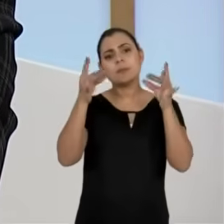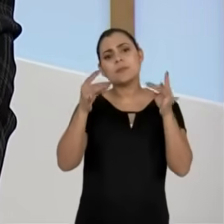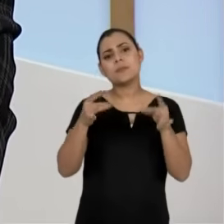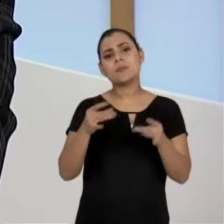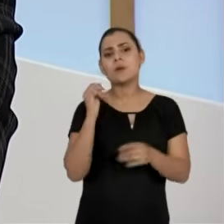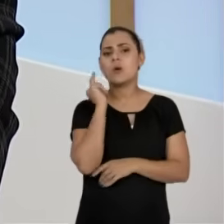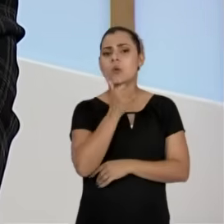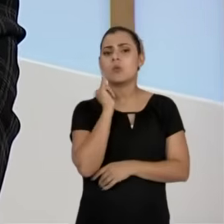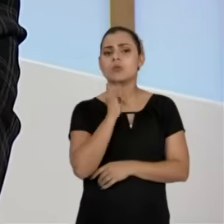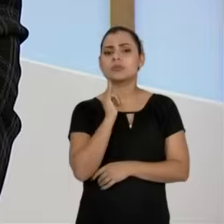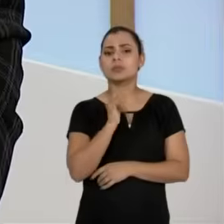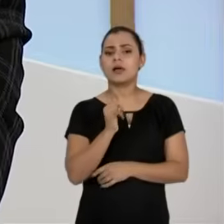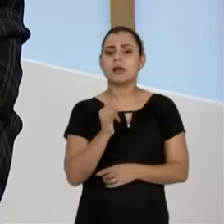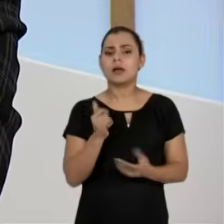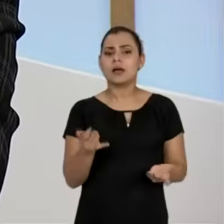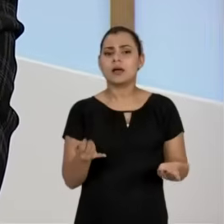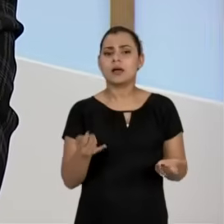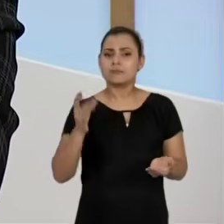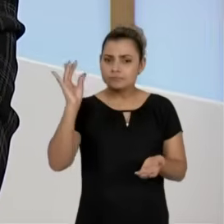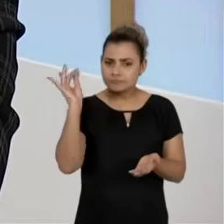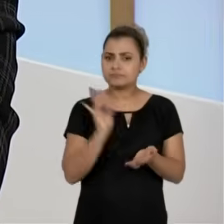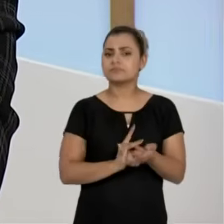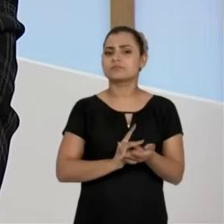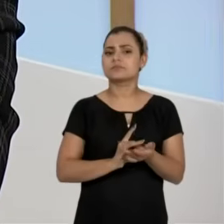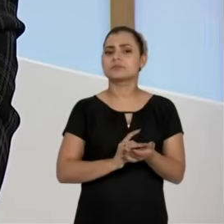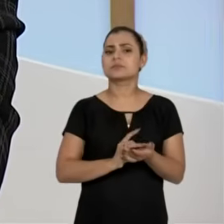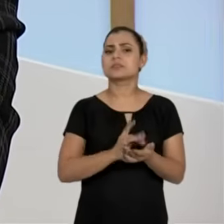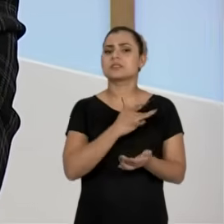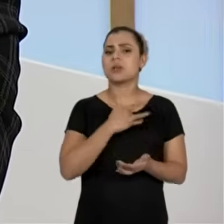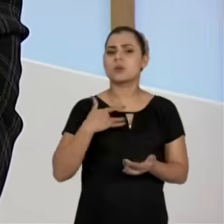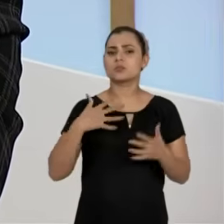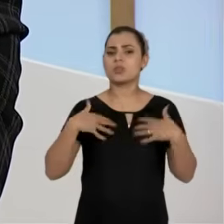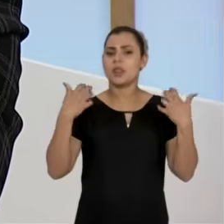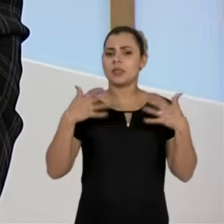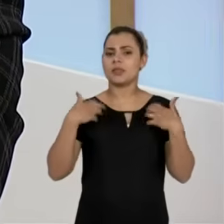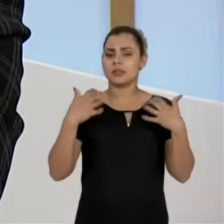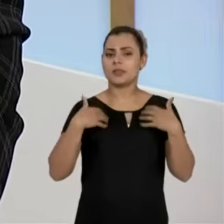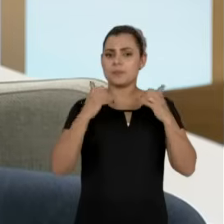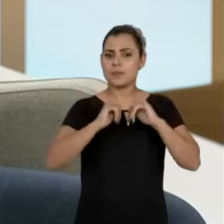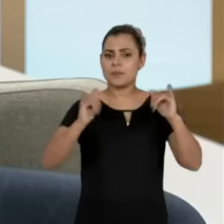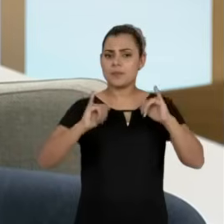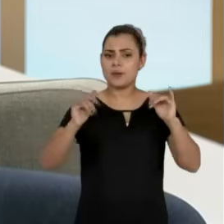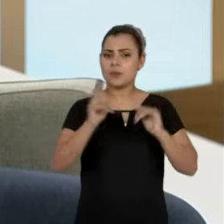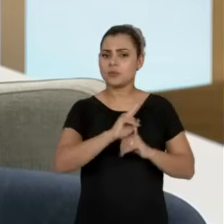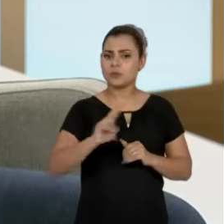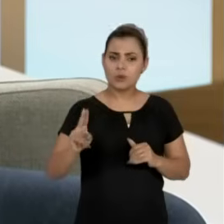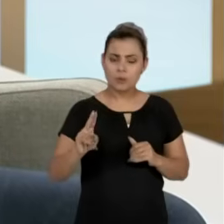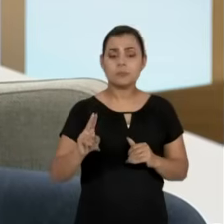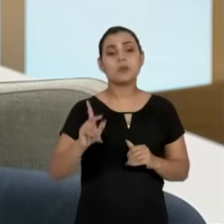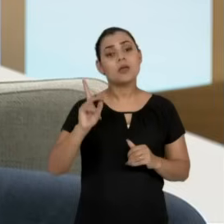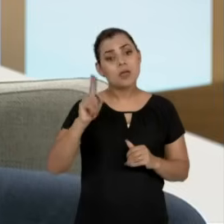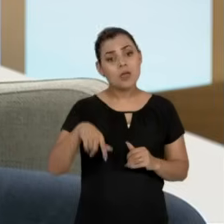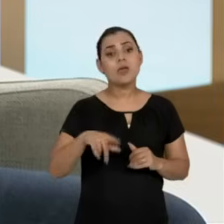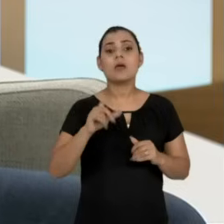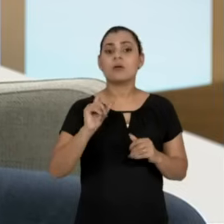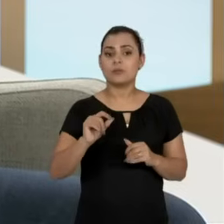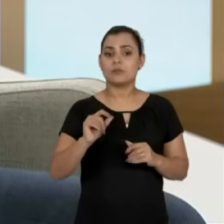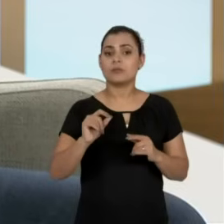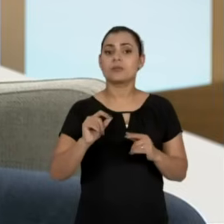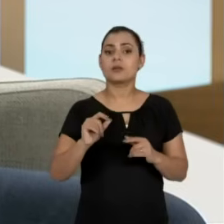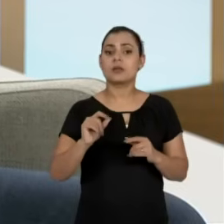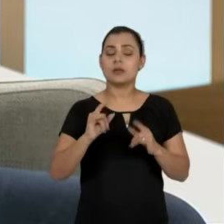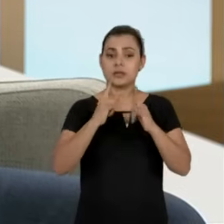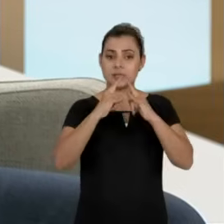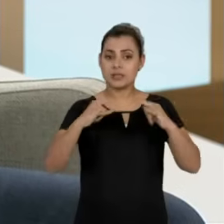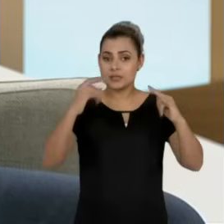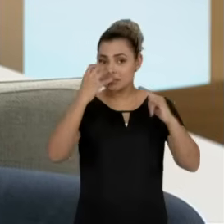mais sobre qual é a mídia do Saúde e Alegria. Como o próprio nome indica, é um circo dentro